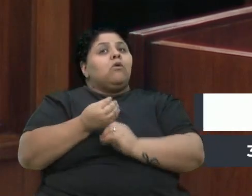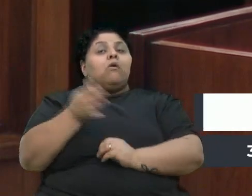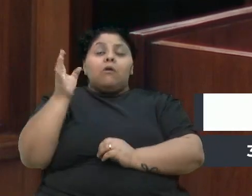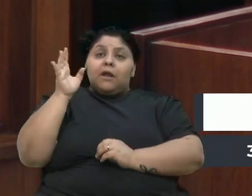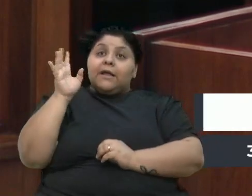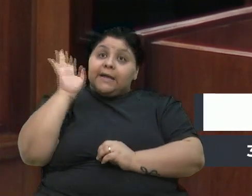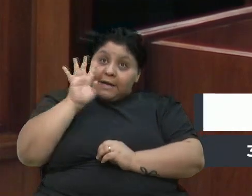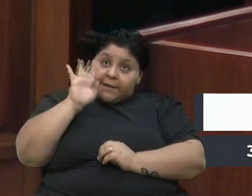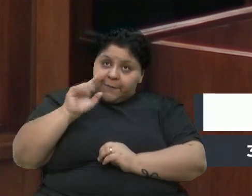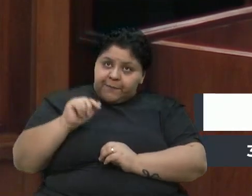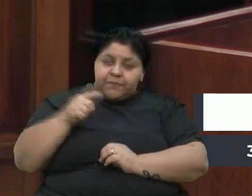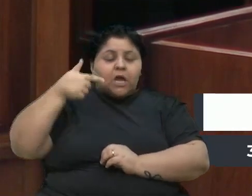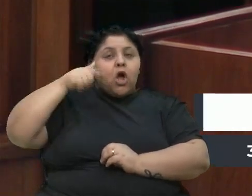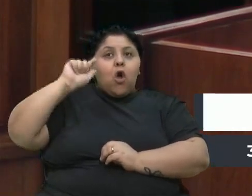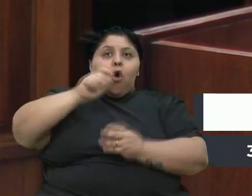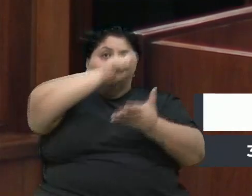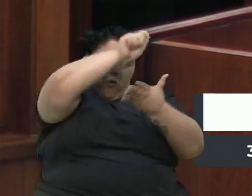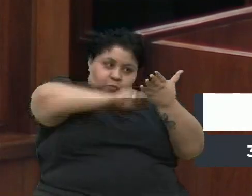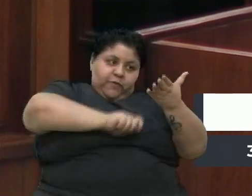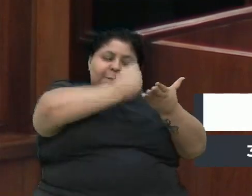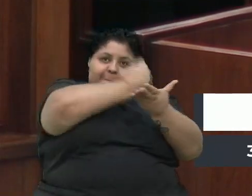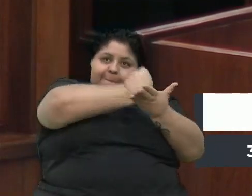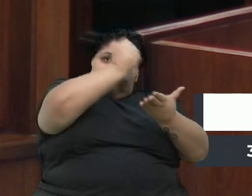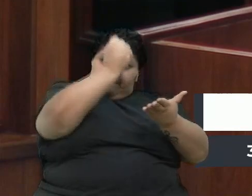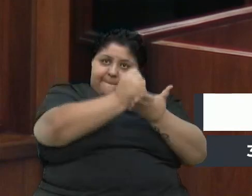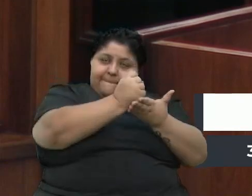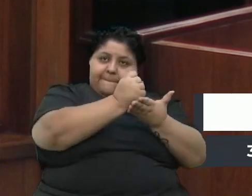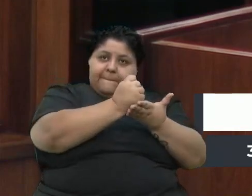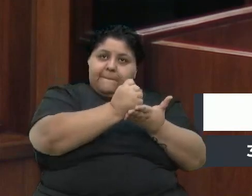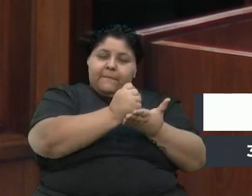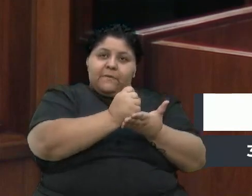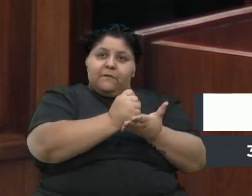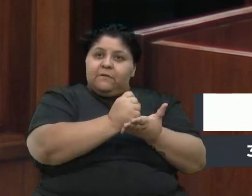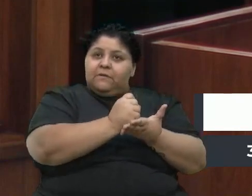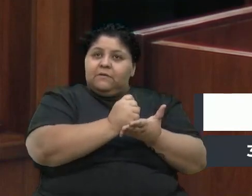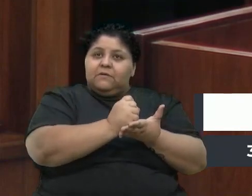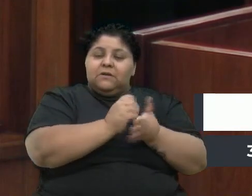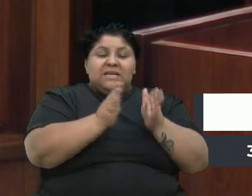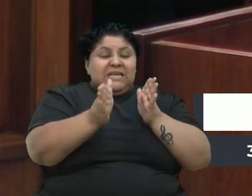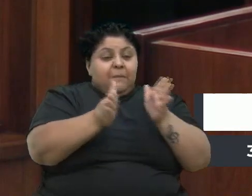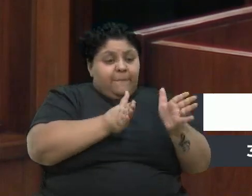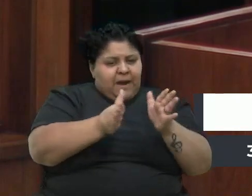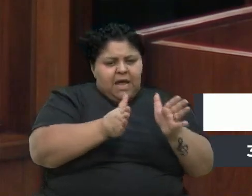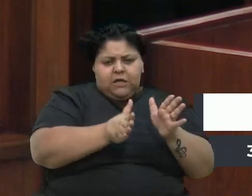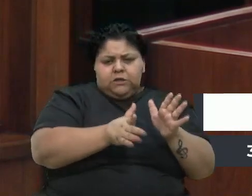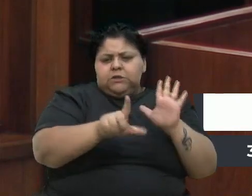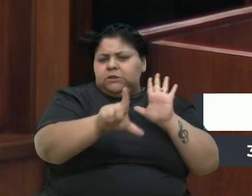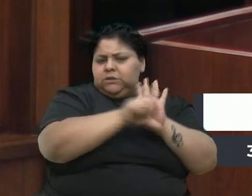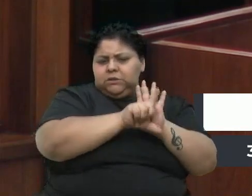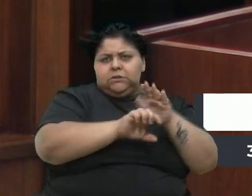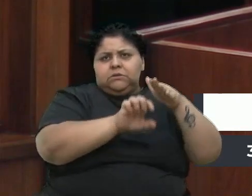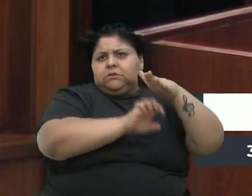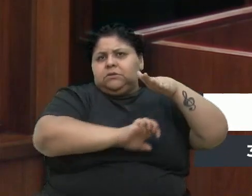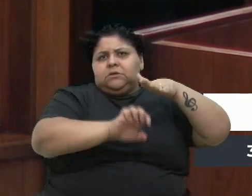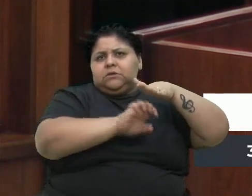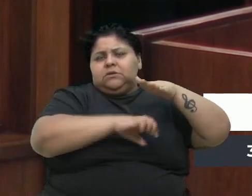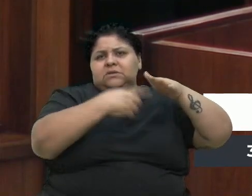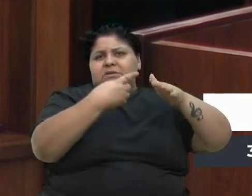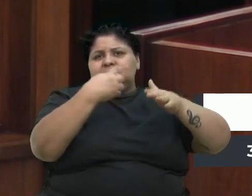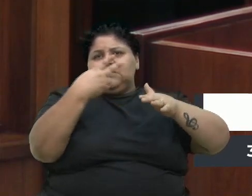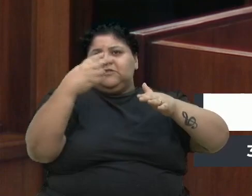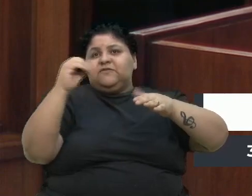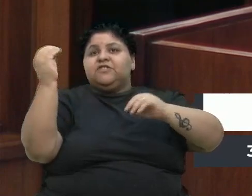né, ontem foi assinado esse contrato, portanto, em questões de prazos legais, a empresa teria 120